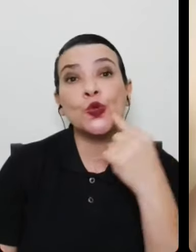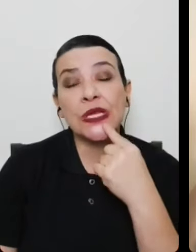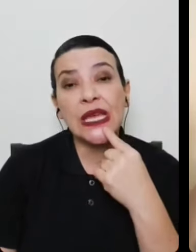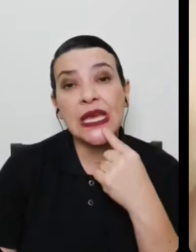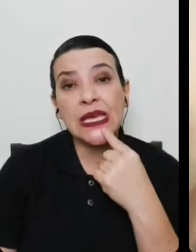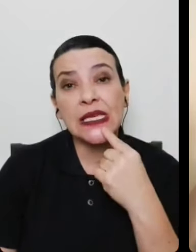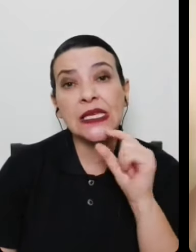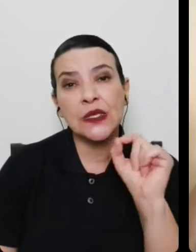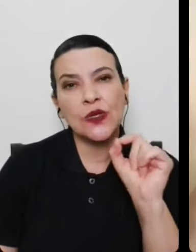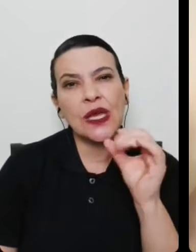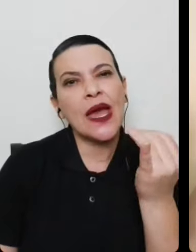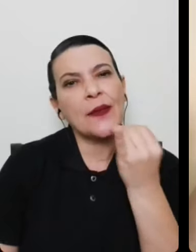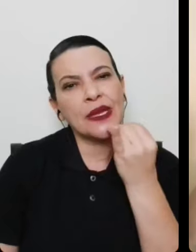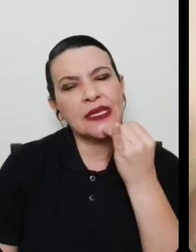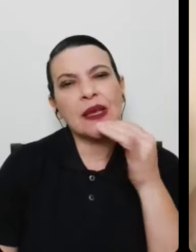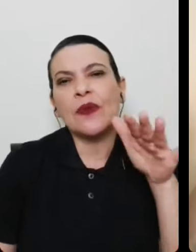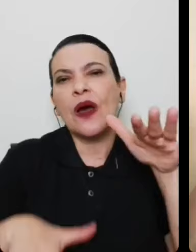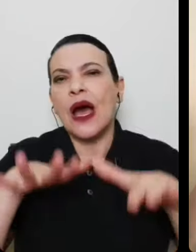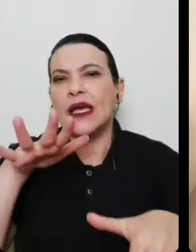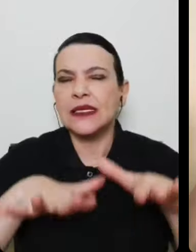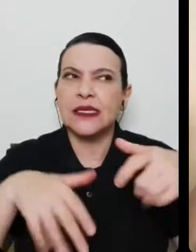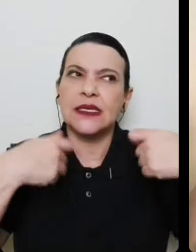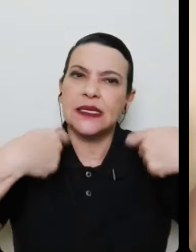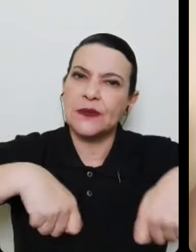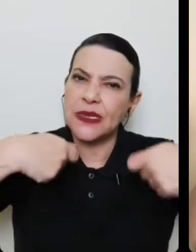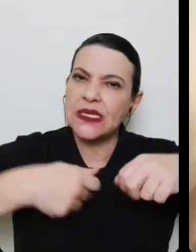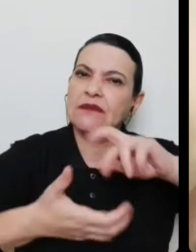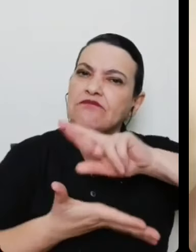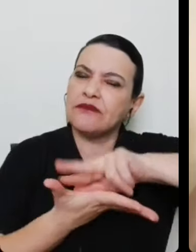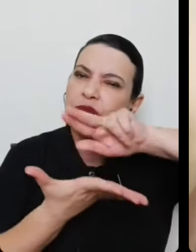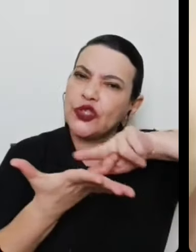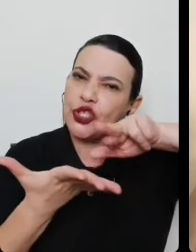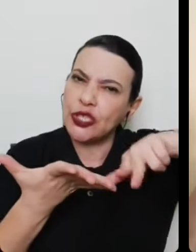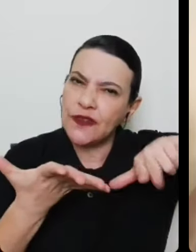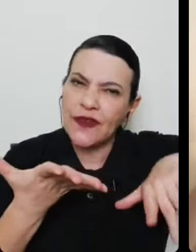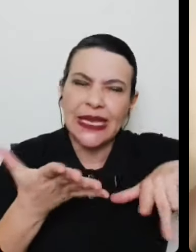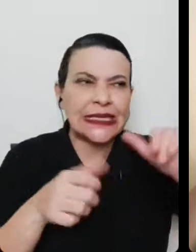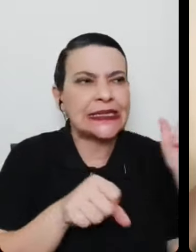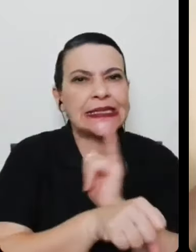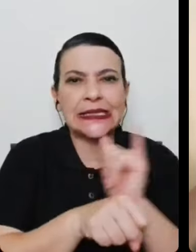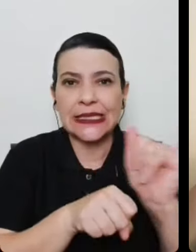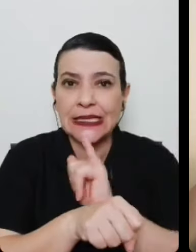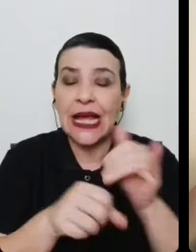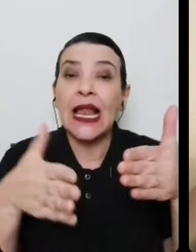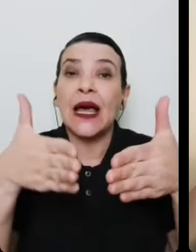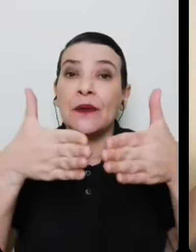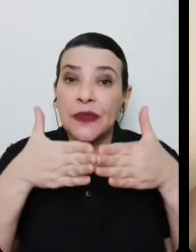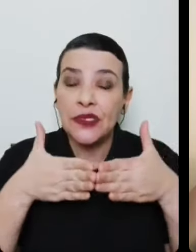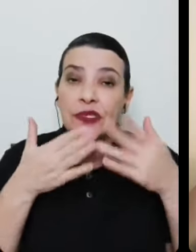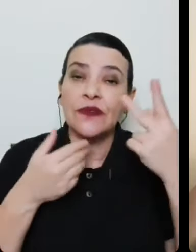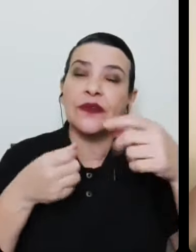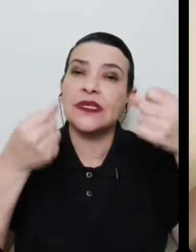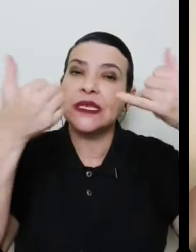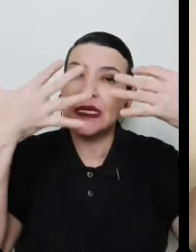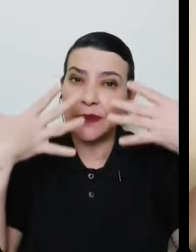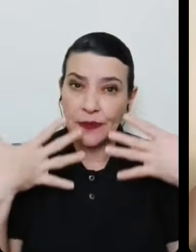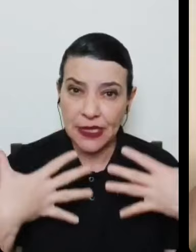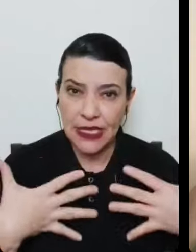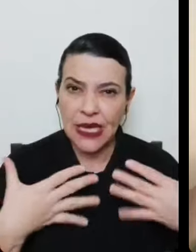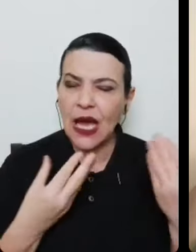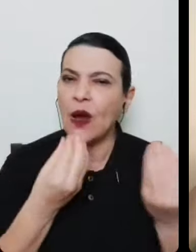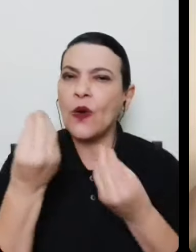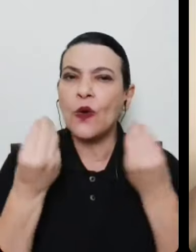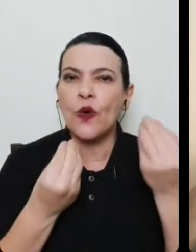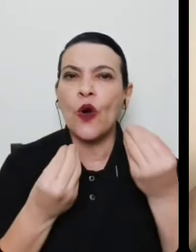não é homogênea, né, e que a gente precisa de diferentes estratégias. Então, ela pediu para você comentar um pouco disso em relação à